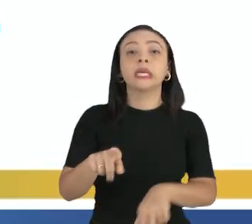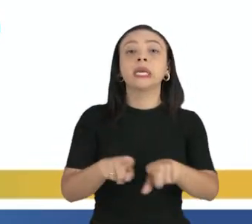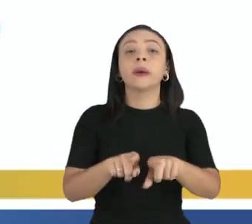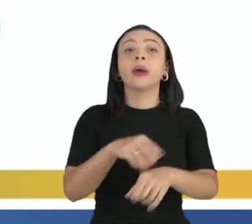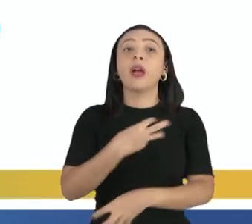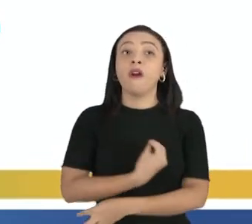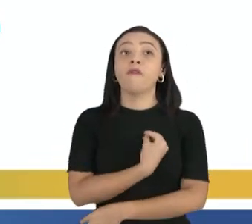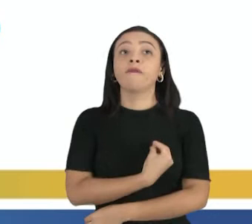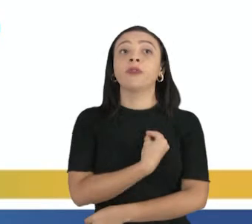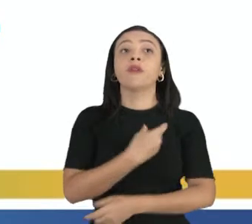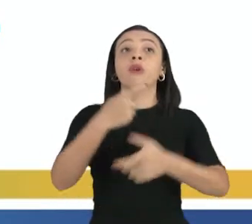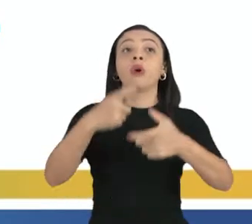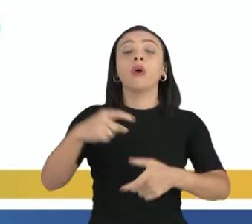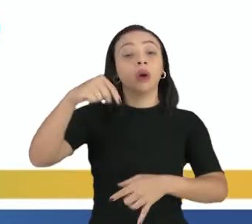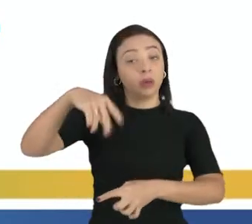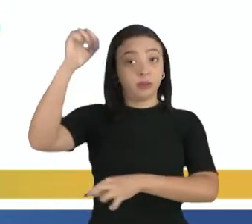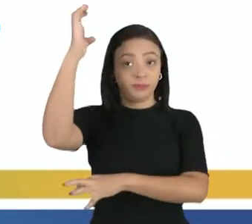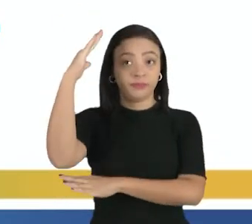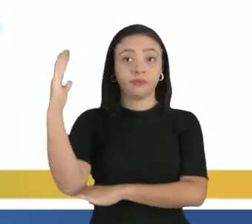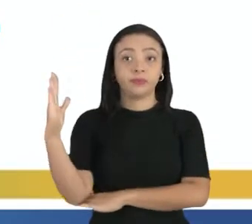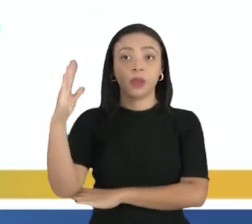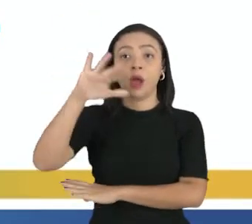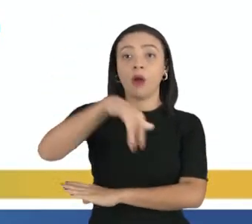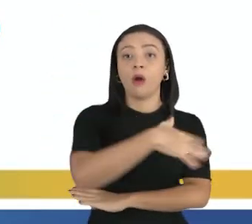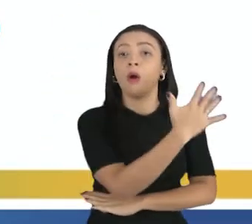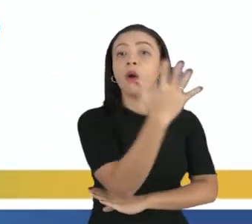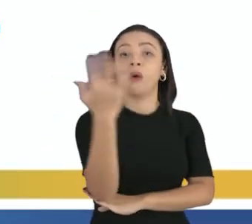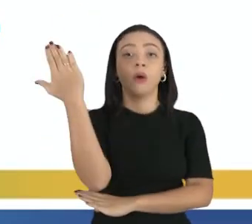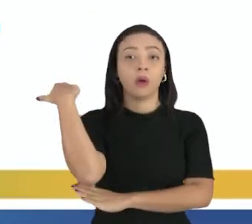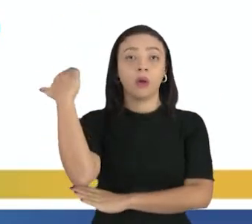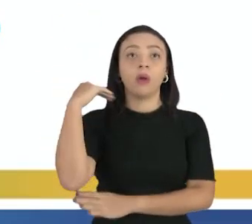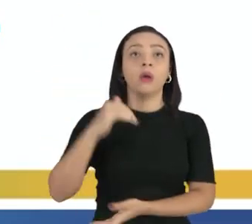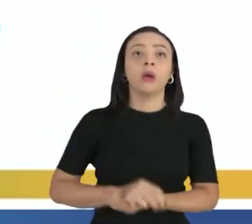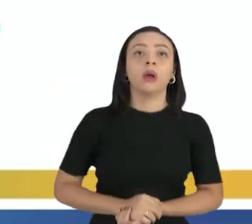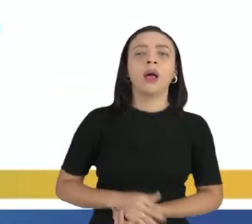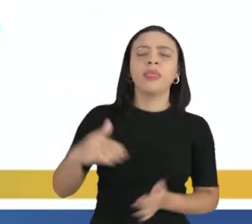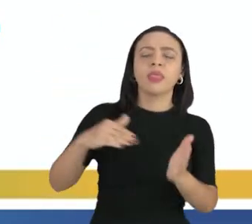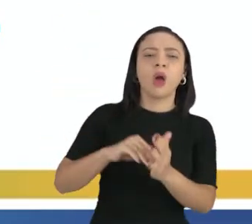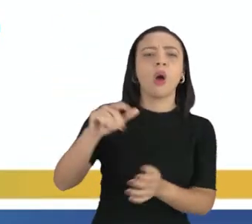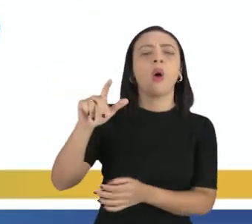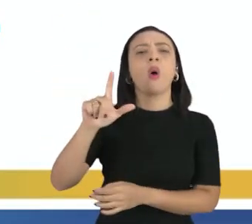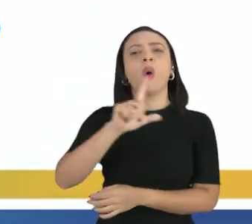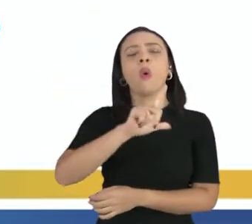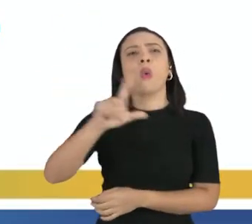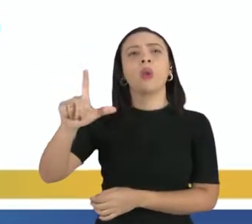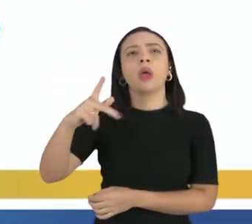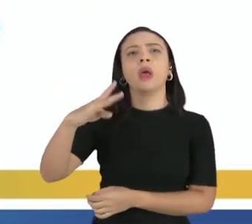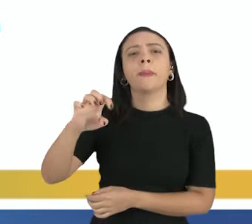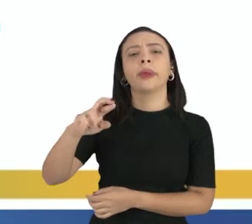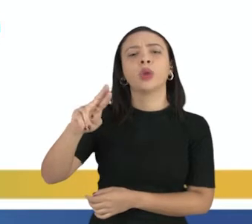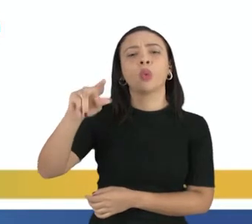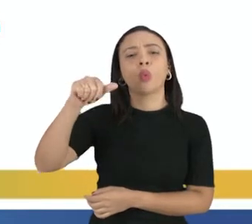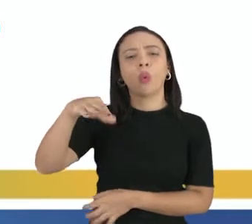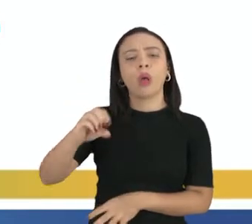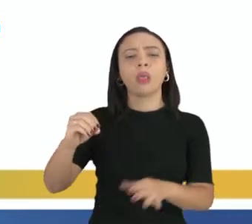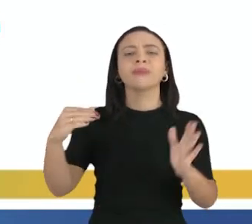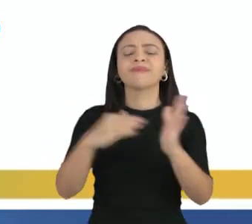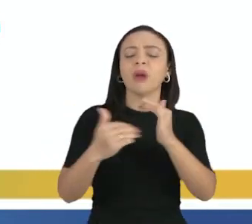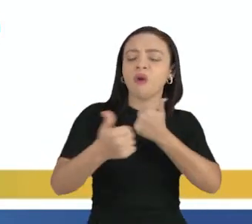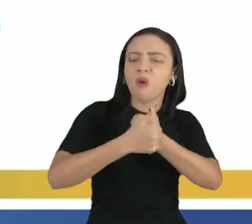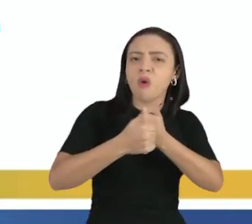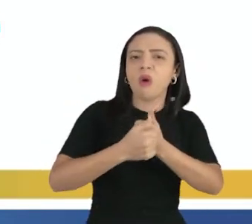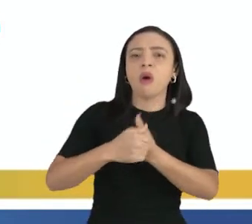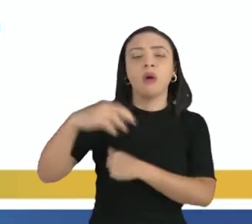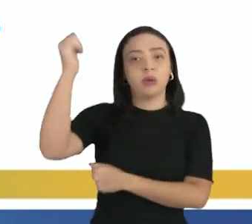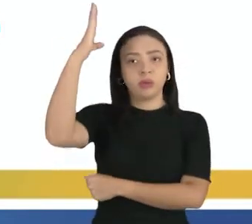habitam aqui no Brasil, né? Lá desde o leste peruano, nos Andes, até a fronteira com o Brasil. Aqui